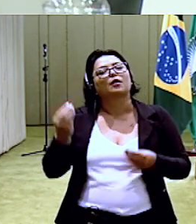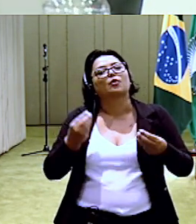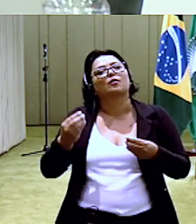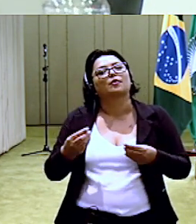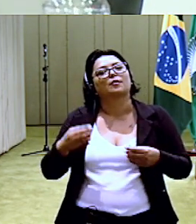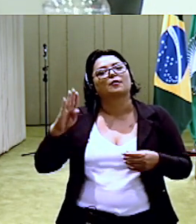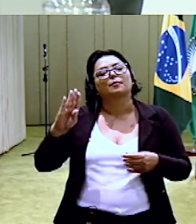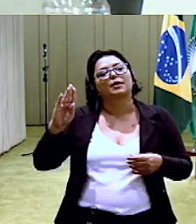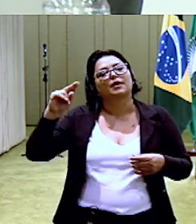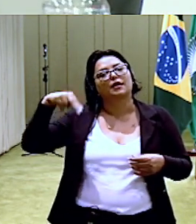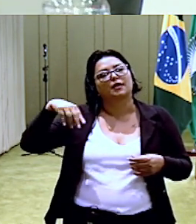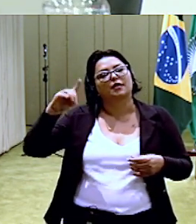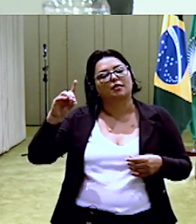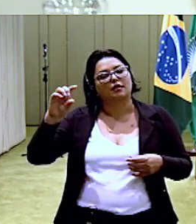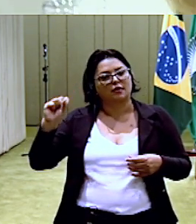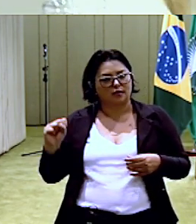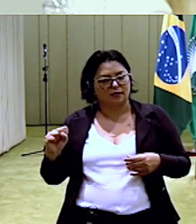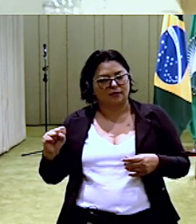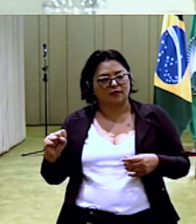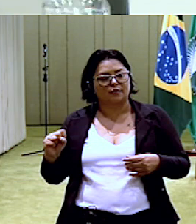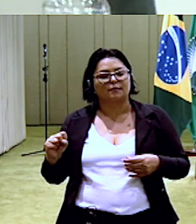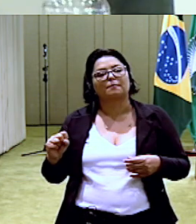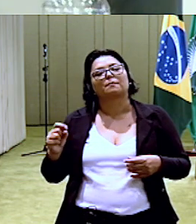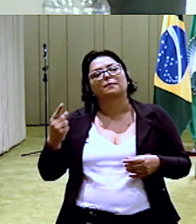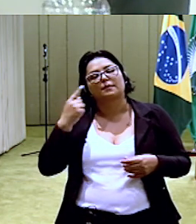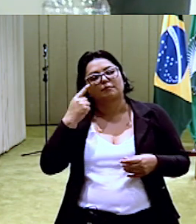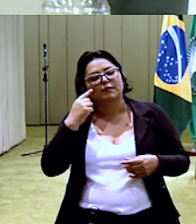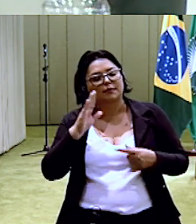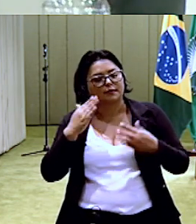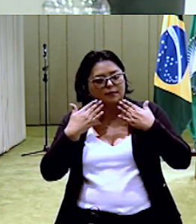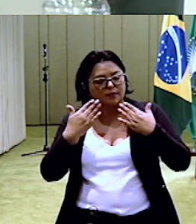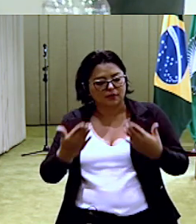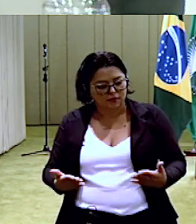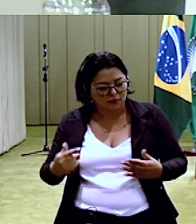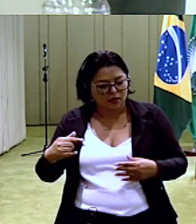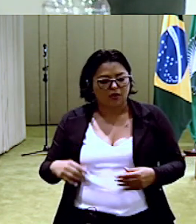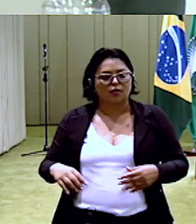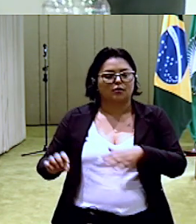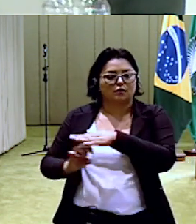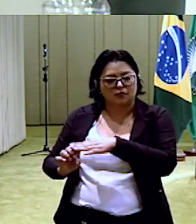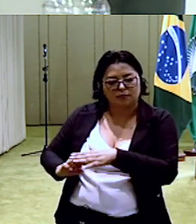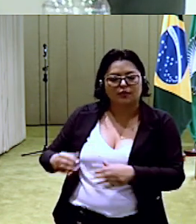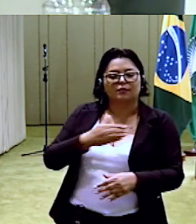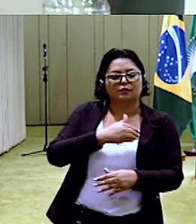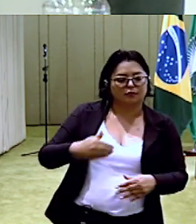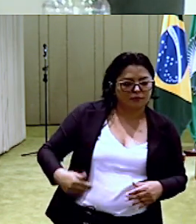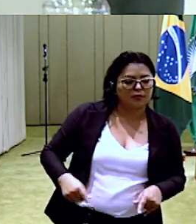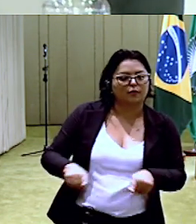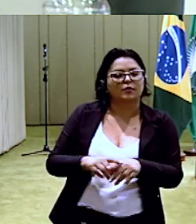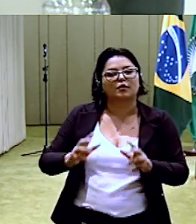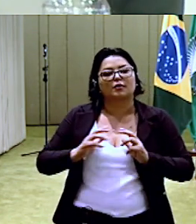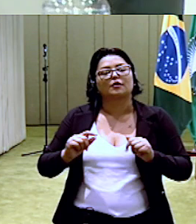quem sabe, de o BNDES, dentro desse espírito, com base no que todos falaram, tanto do setor público quanto do setor privado,